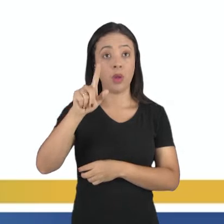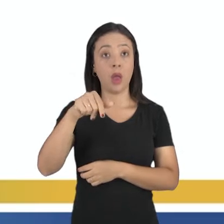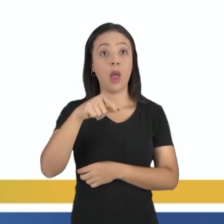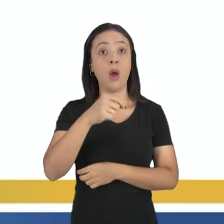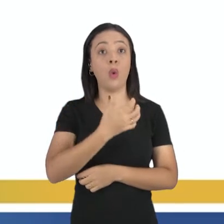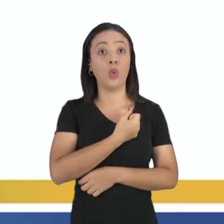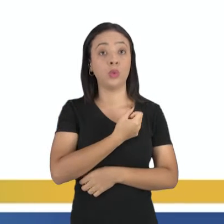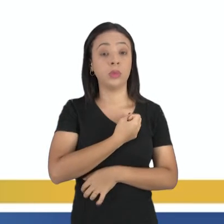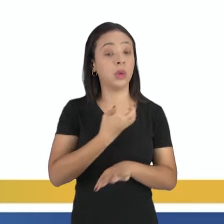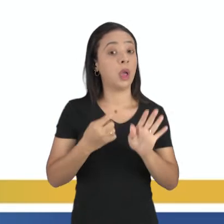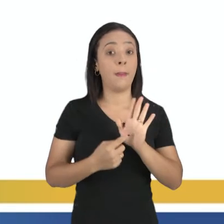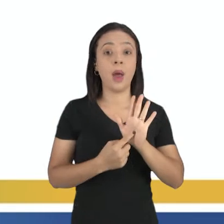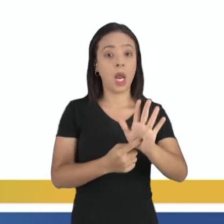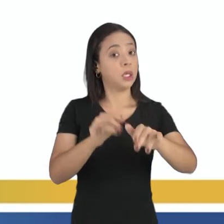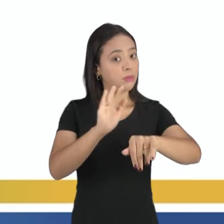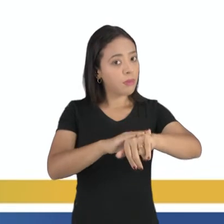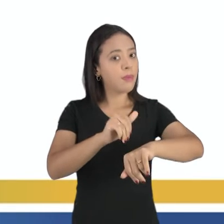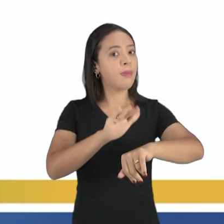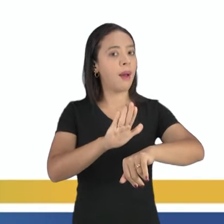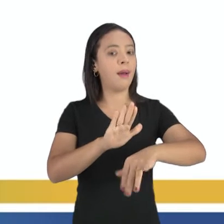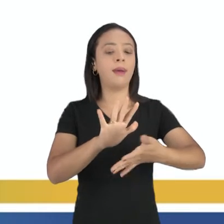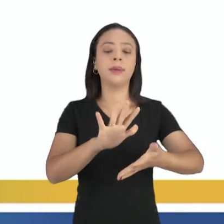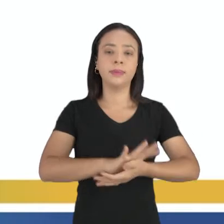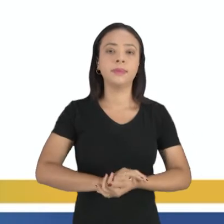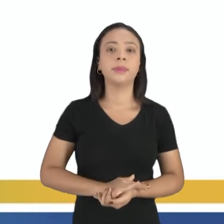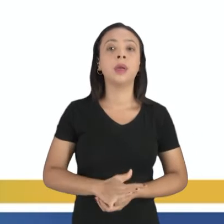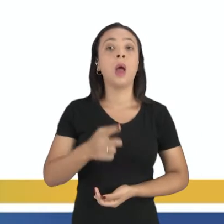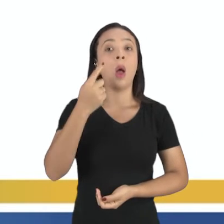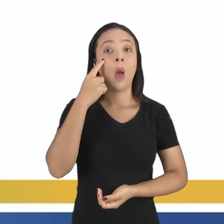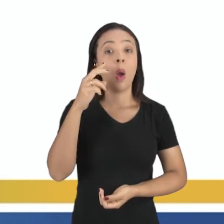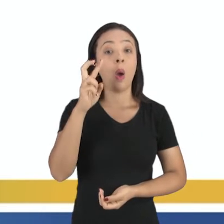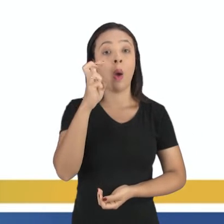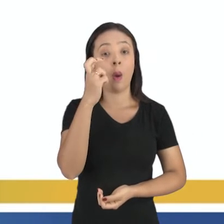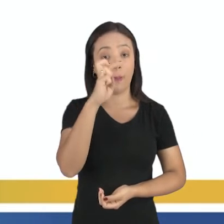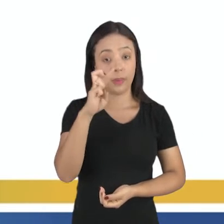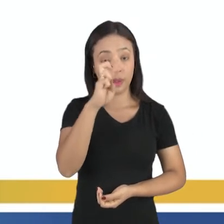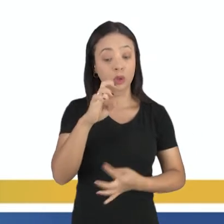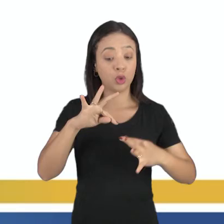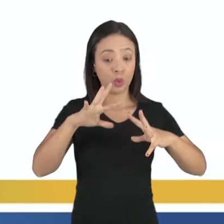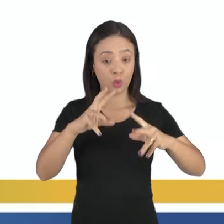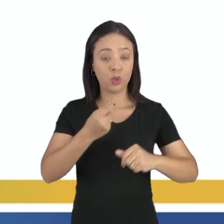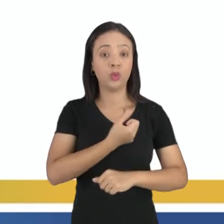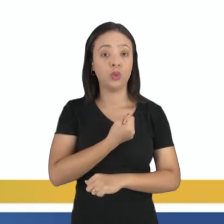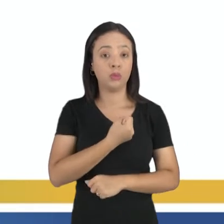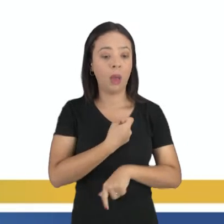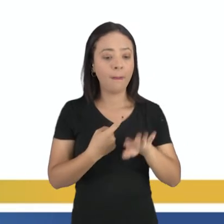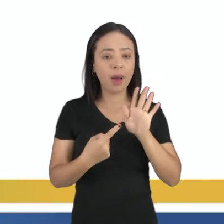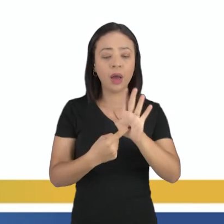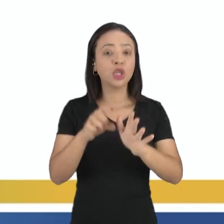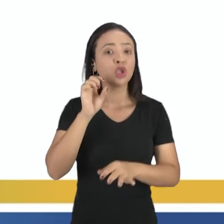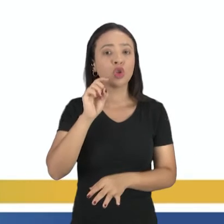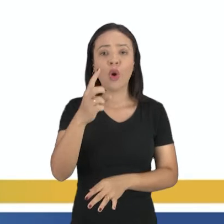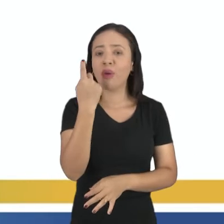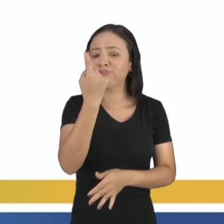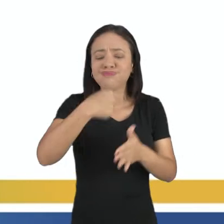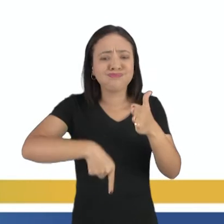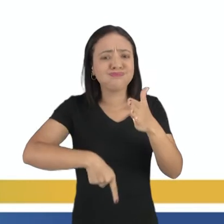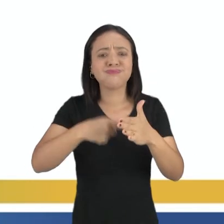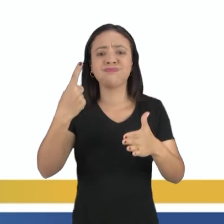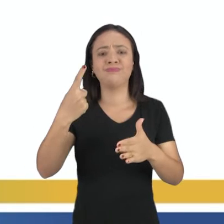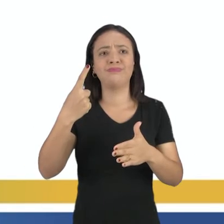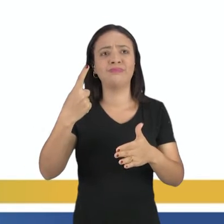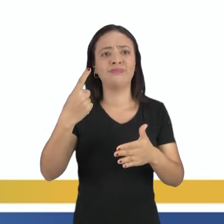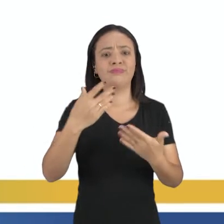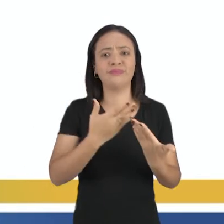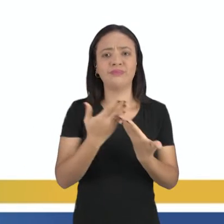que aparece com maior frequência, certo? Observe que todos os números eles aparecem apenas uma vez na lista,